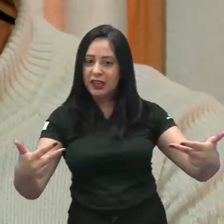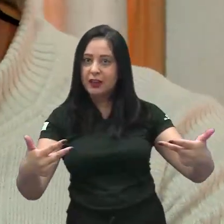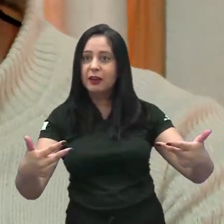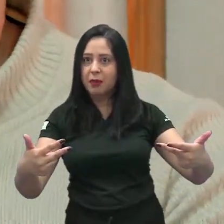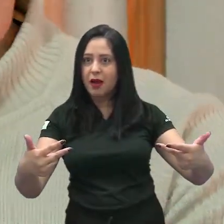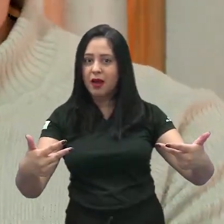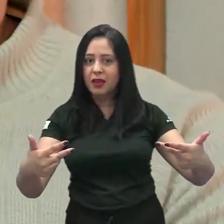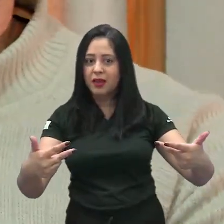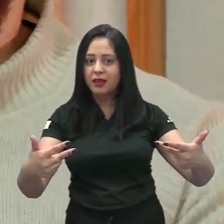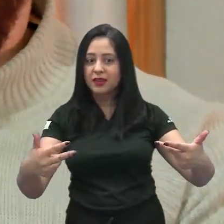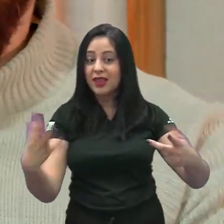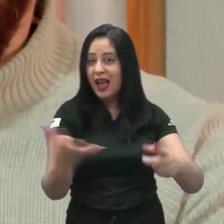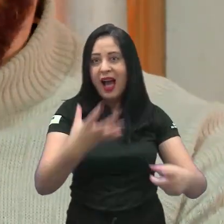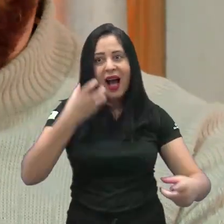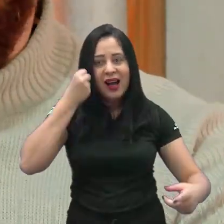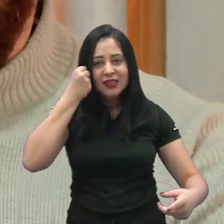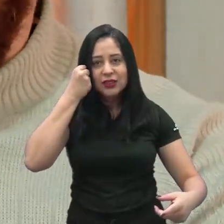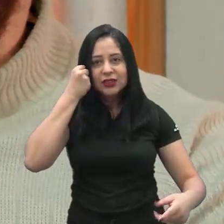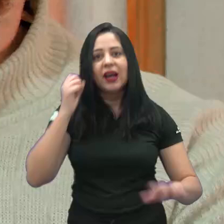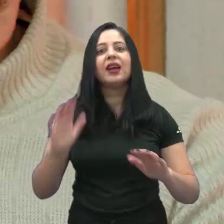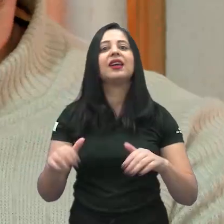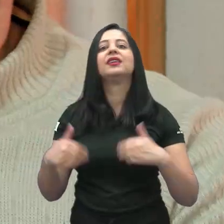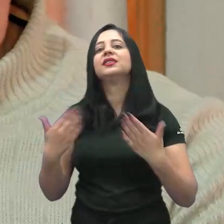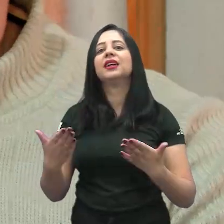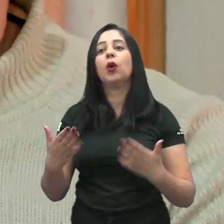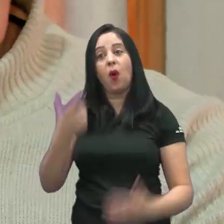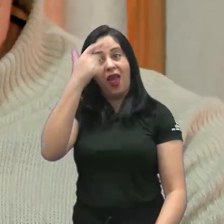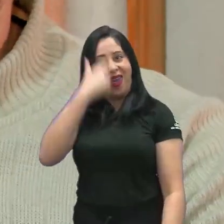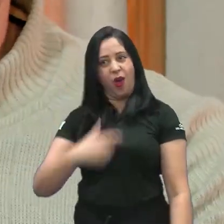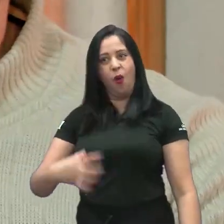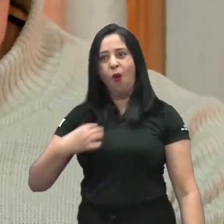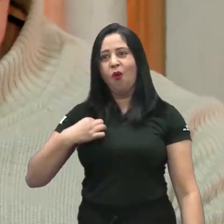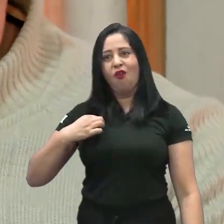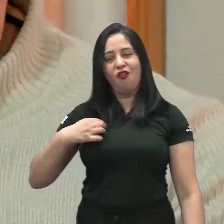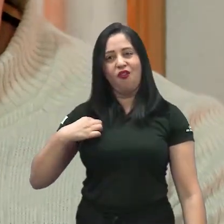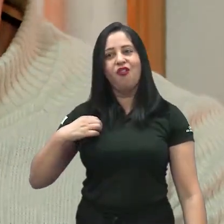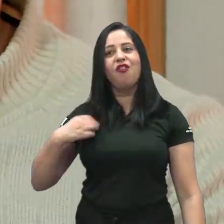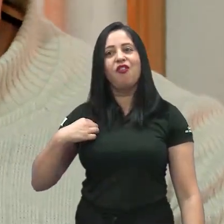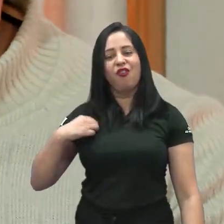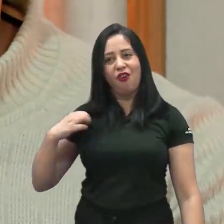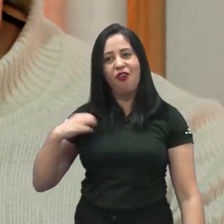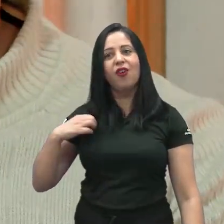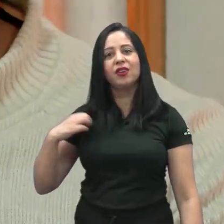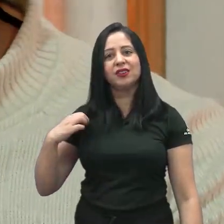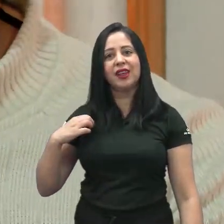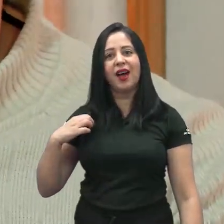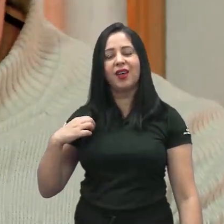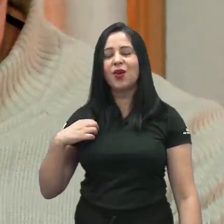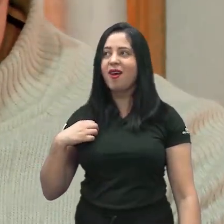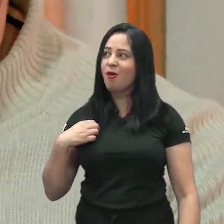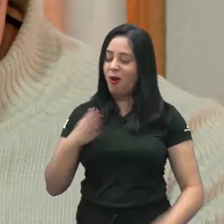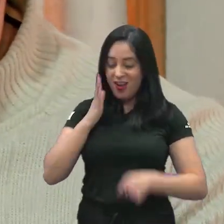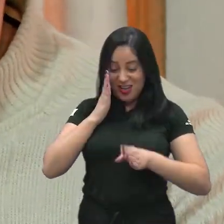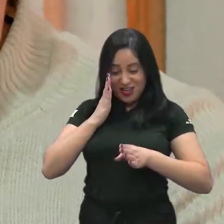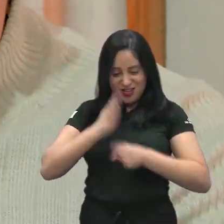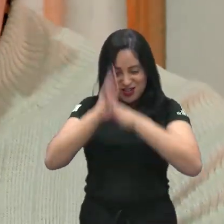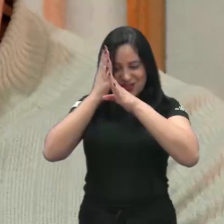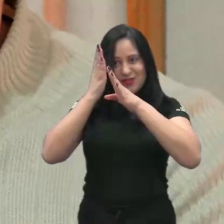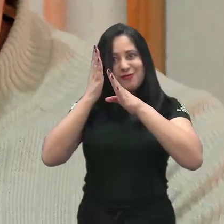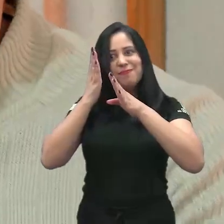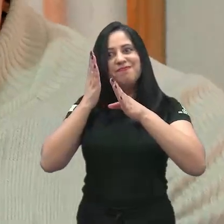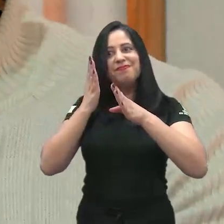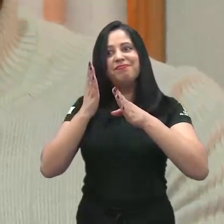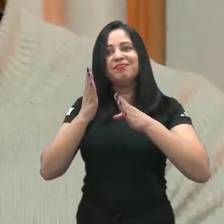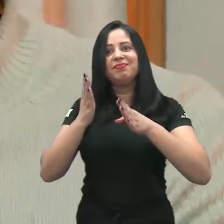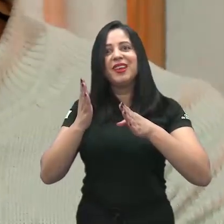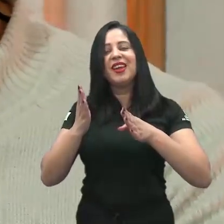de castração. Então, assim, como voluntário, a forma que eu me encontrei de meio